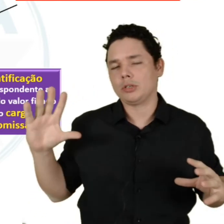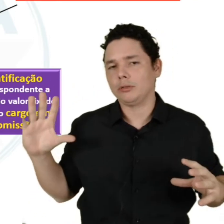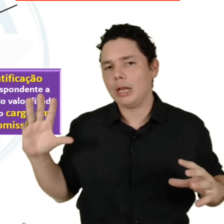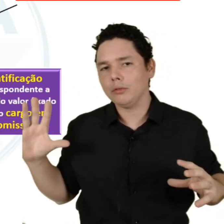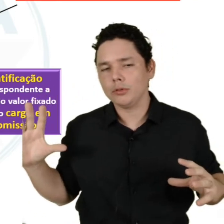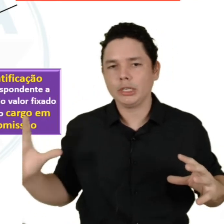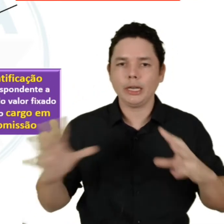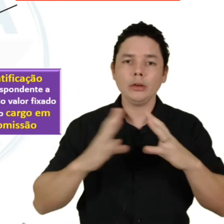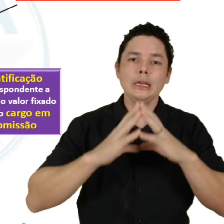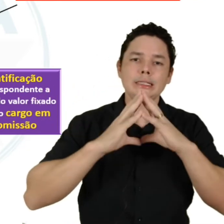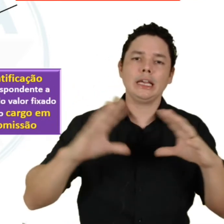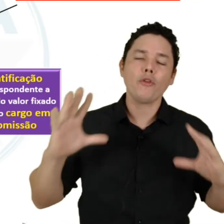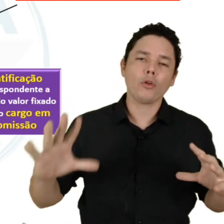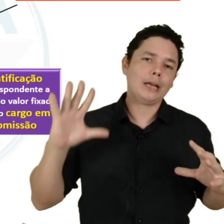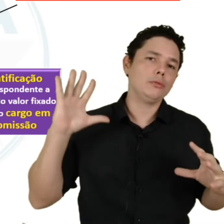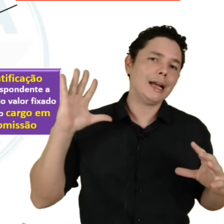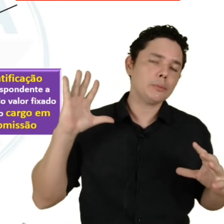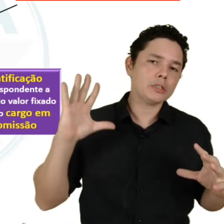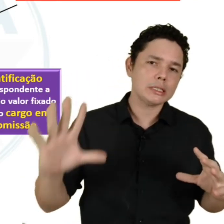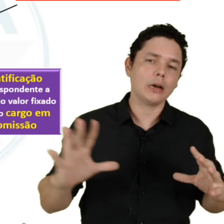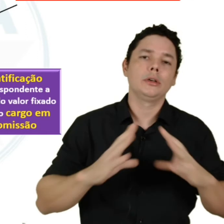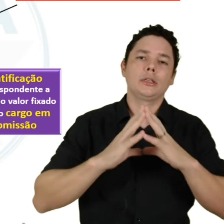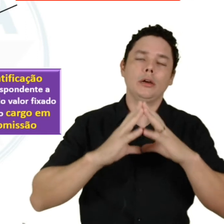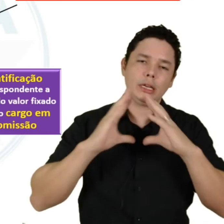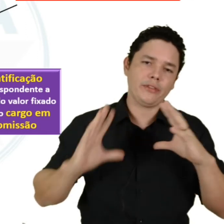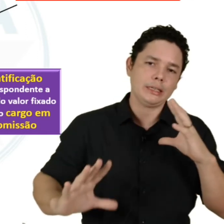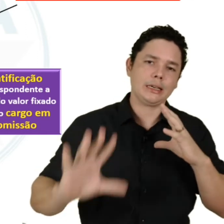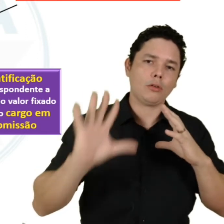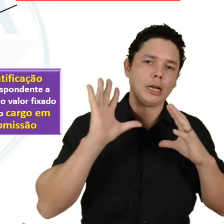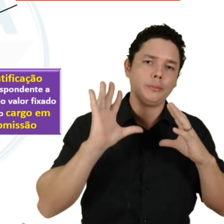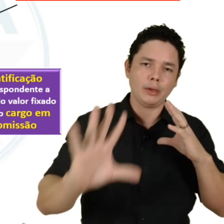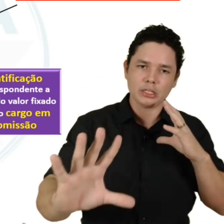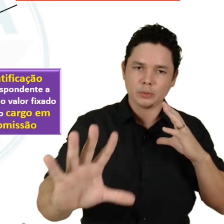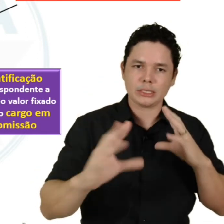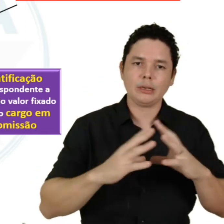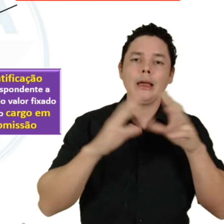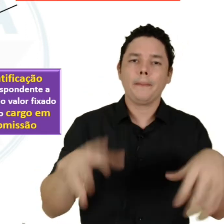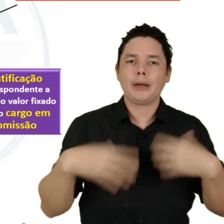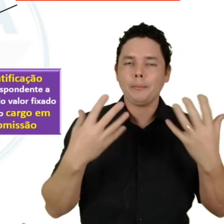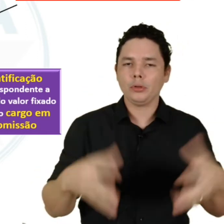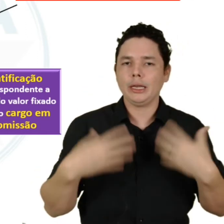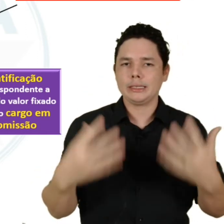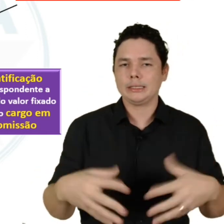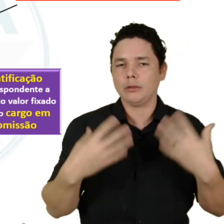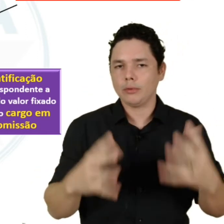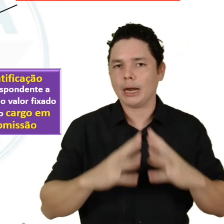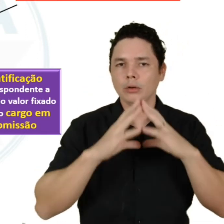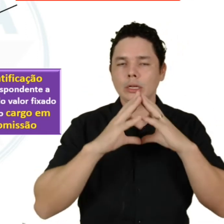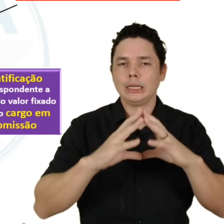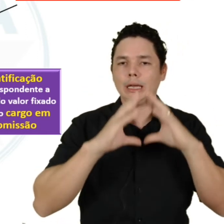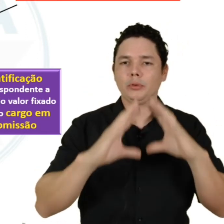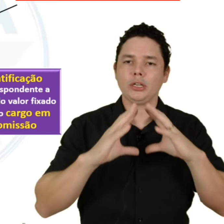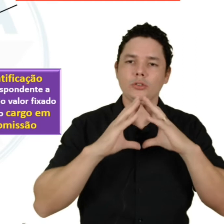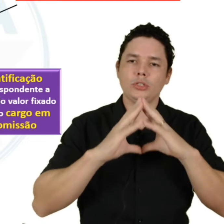cargo comissionado lá no Rio de Janeiro se ele for colocado à disposição. Então, ele vai ter que ser colocado primeiro à disposição lá para poder exercer um